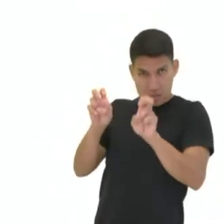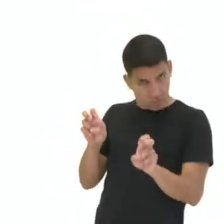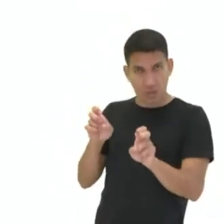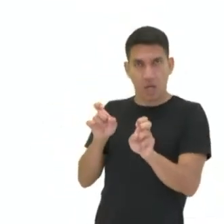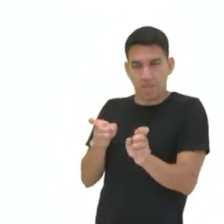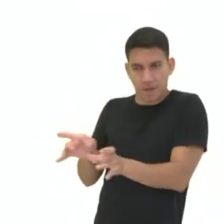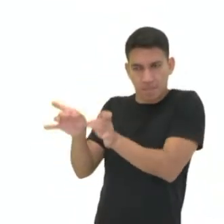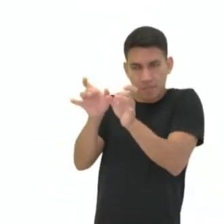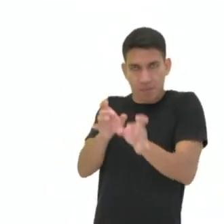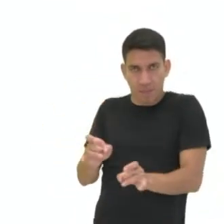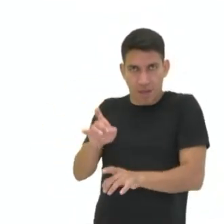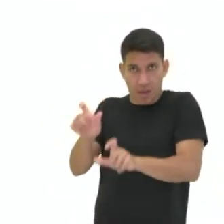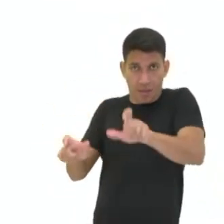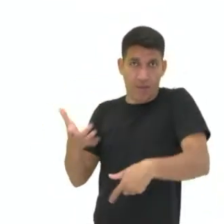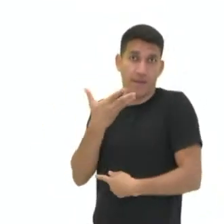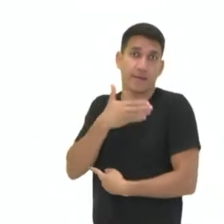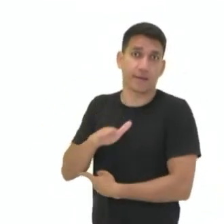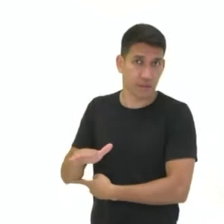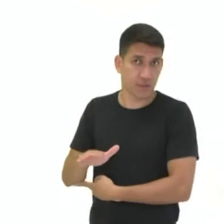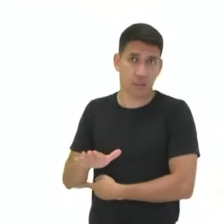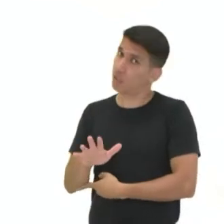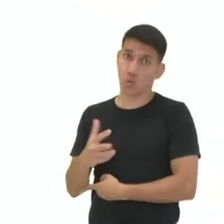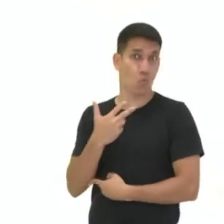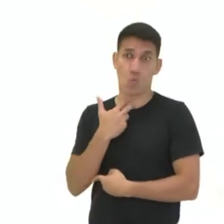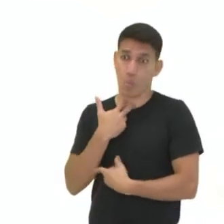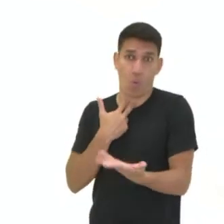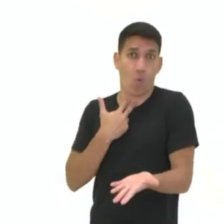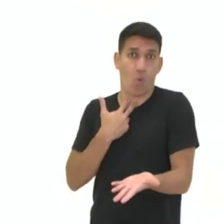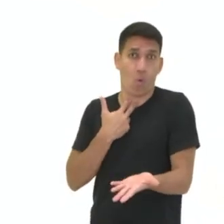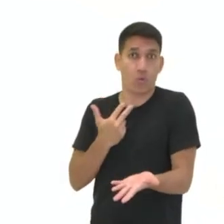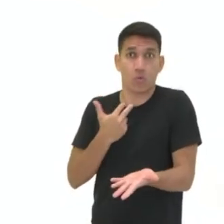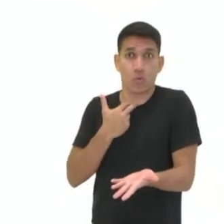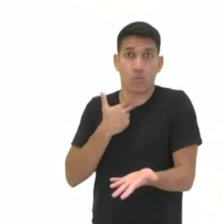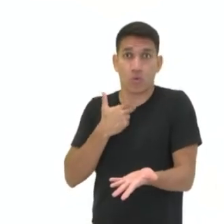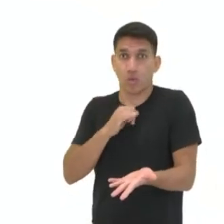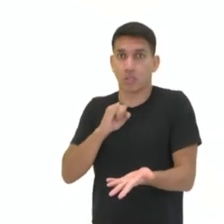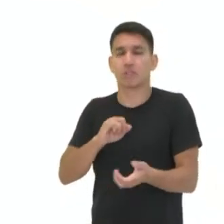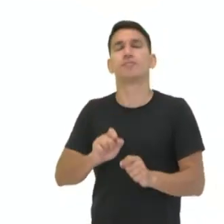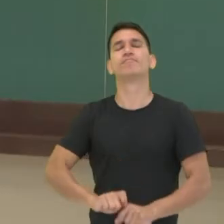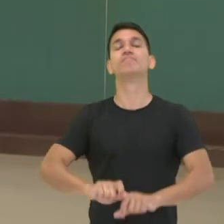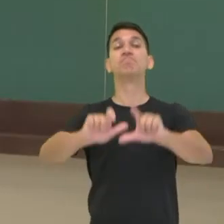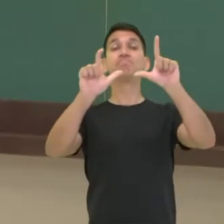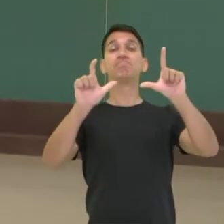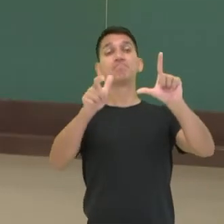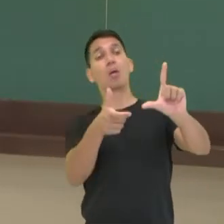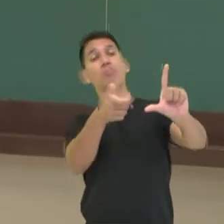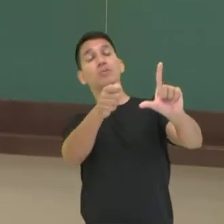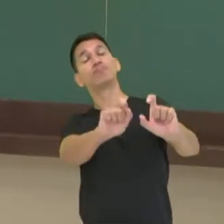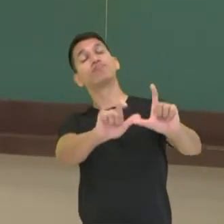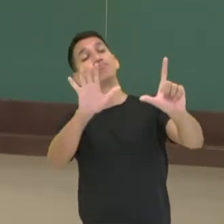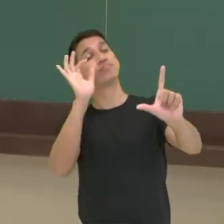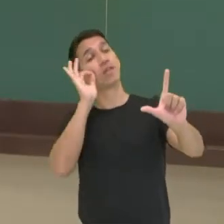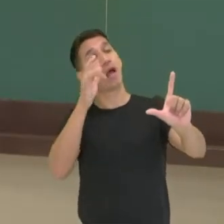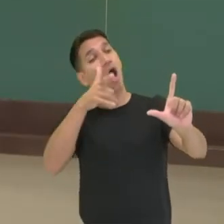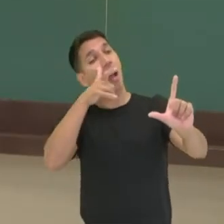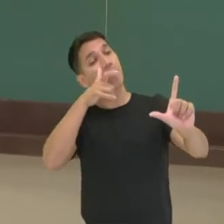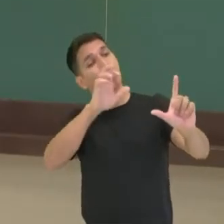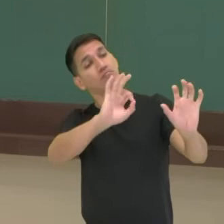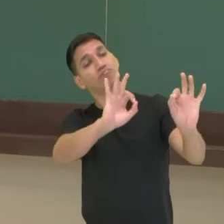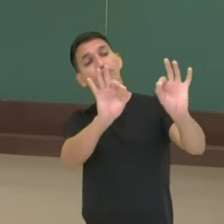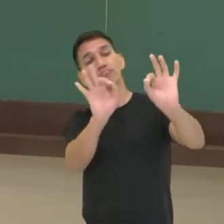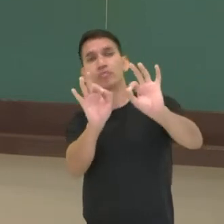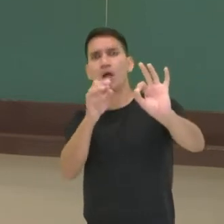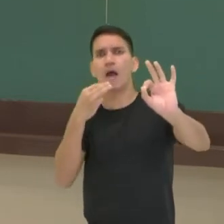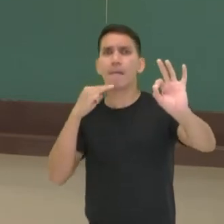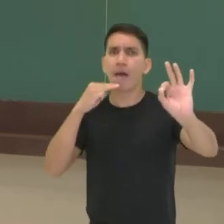mercadológica à criança. Isso que é o efeito prático. Não pode. Não pode. Então, se ligar a TV e tiver na TV lá uma propaganda